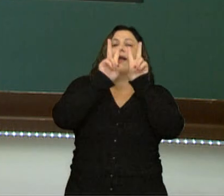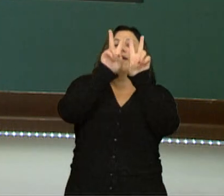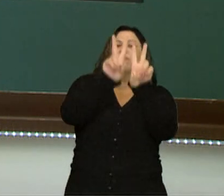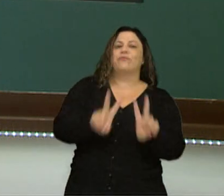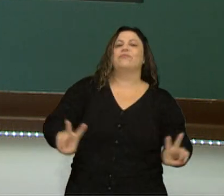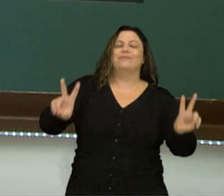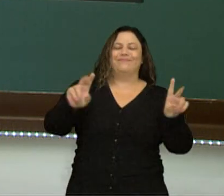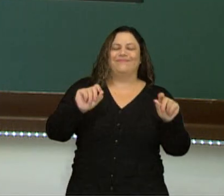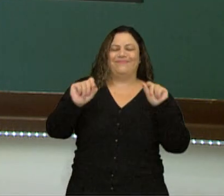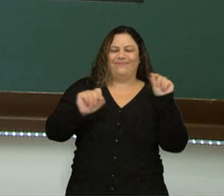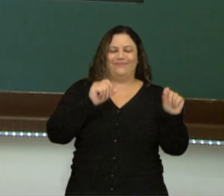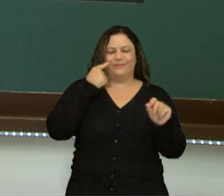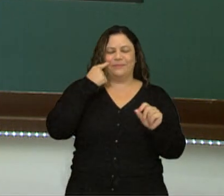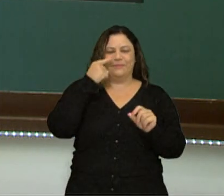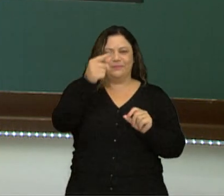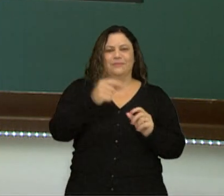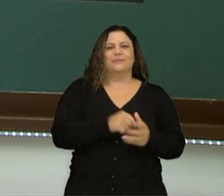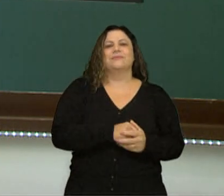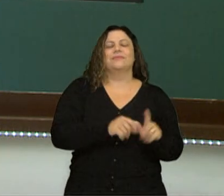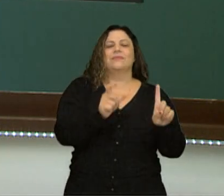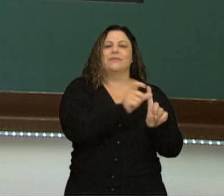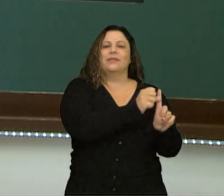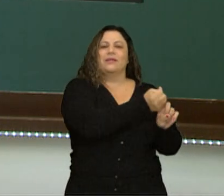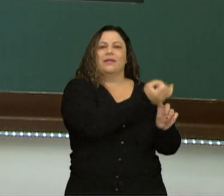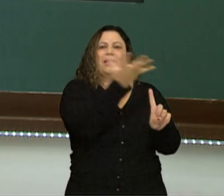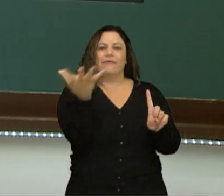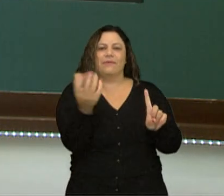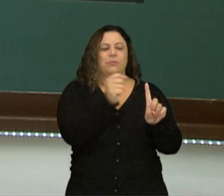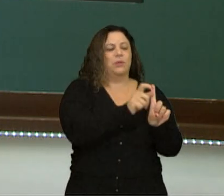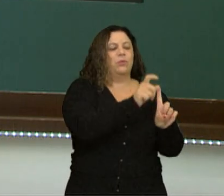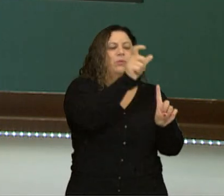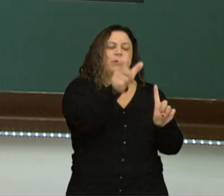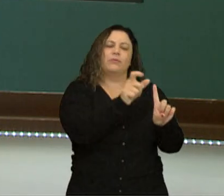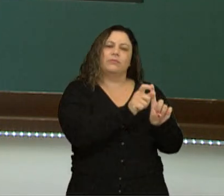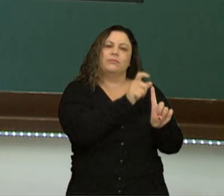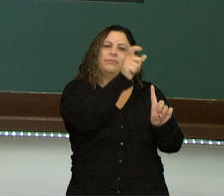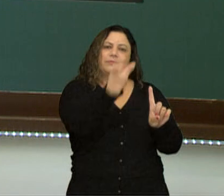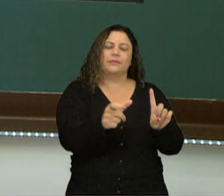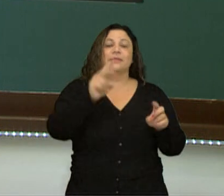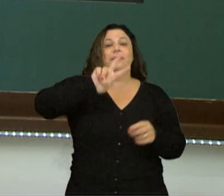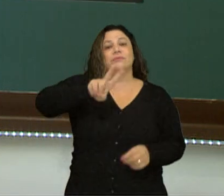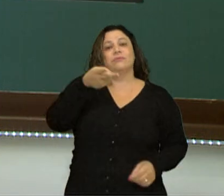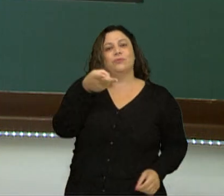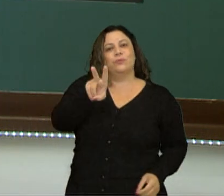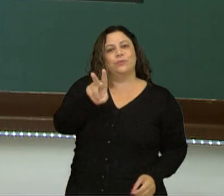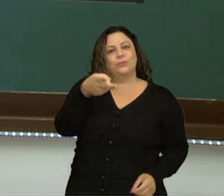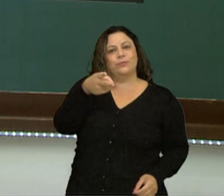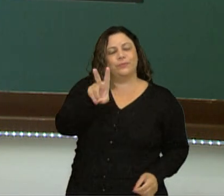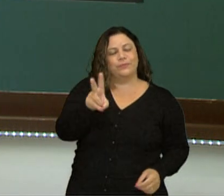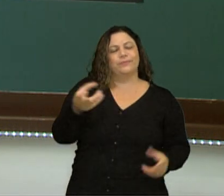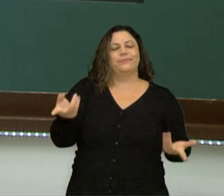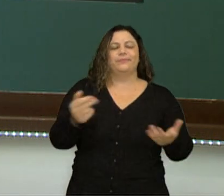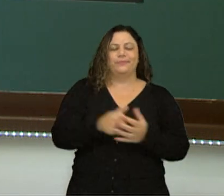a não verbal. E nós vamos ter o que? Uma linguagem mista, híbrida, também chamada de